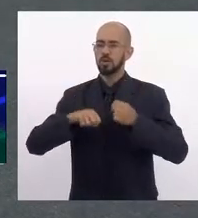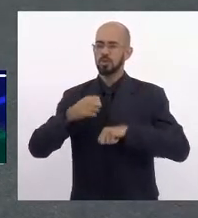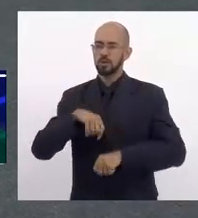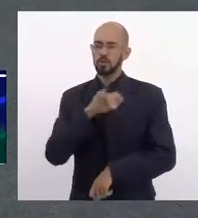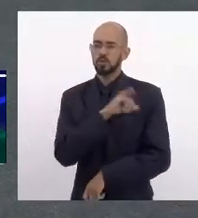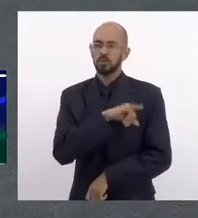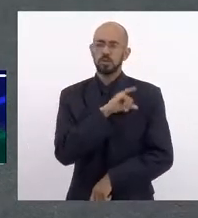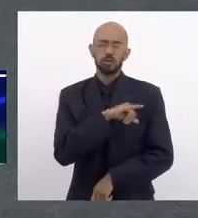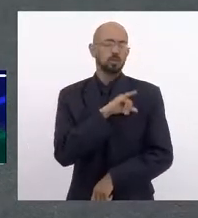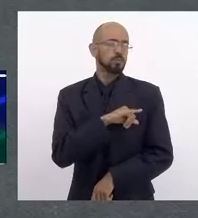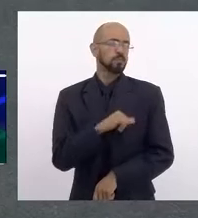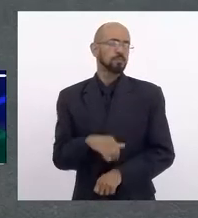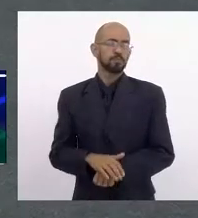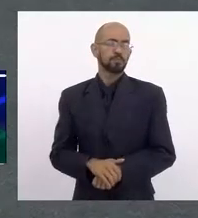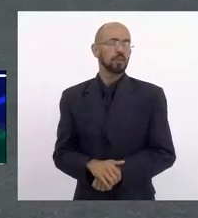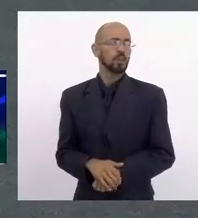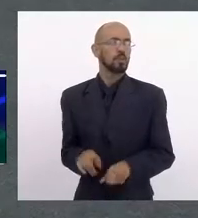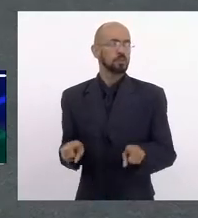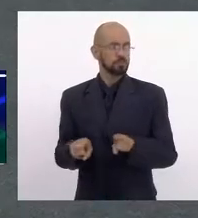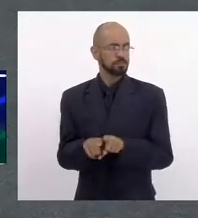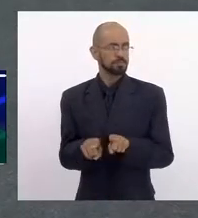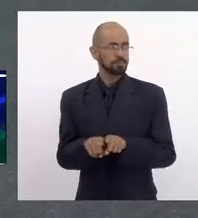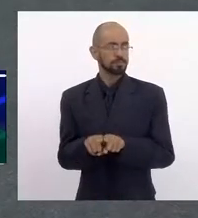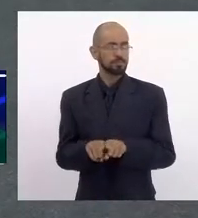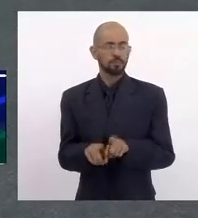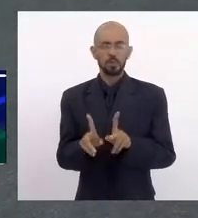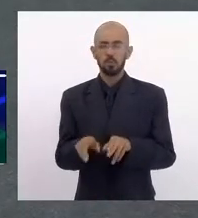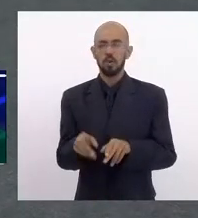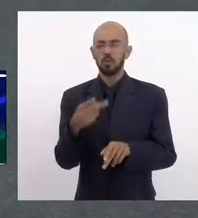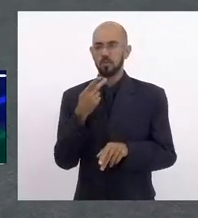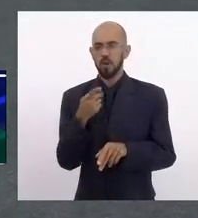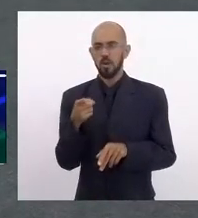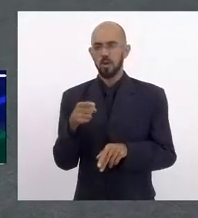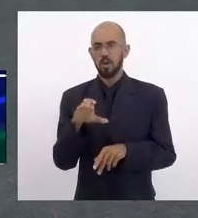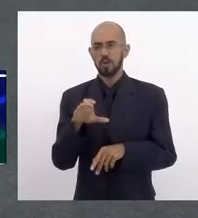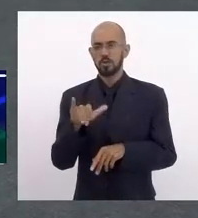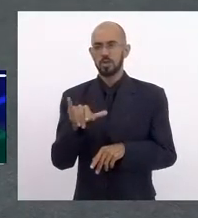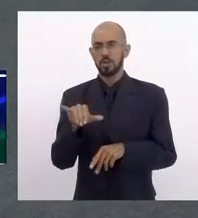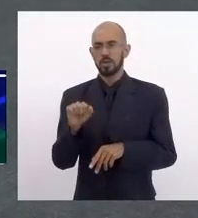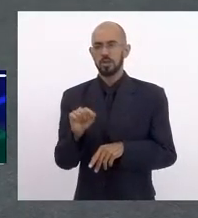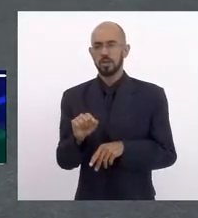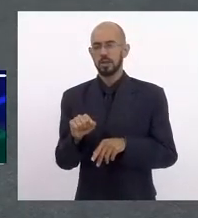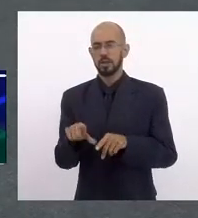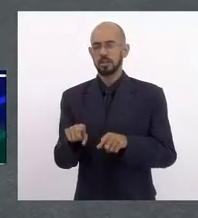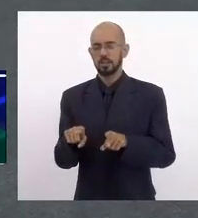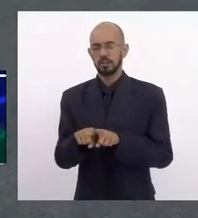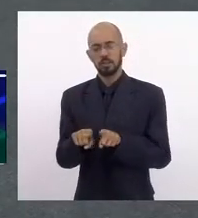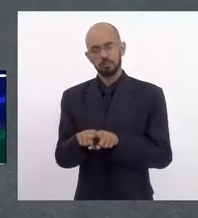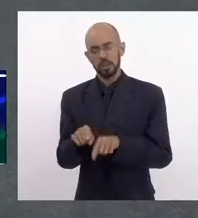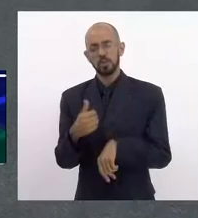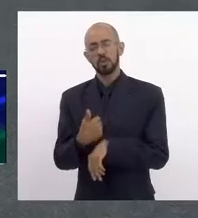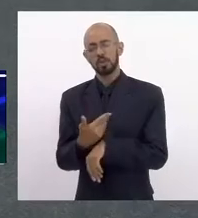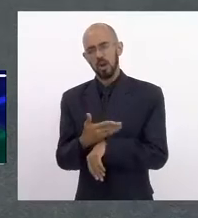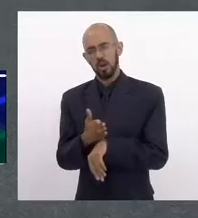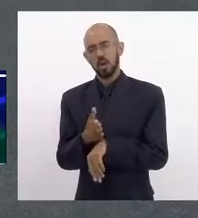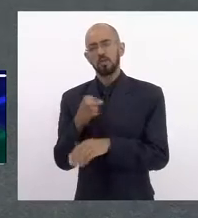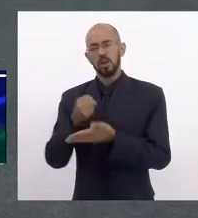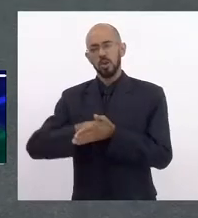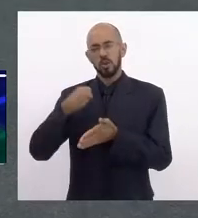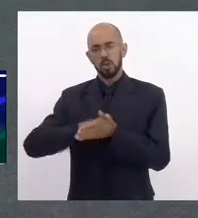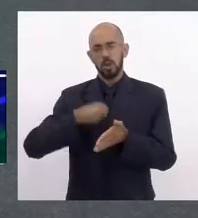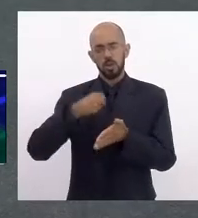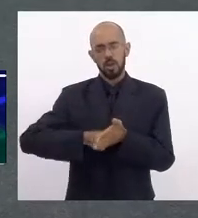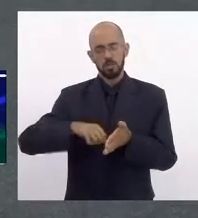Rio de Janeiro, como da mesma forma que ele mencionou a deputada Célia Jordão, que a todo tempo vem lutando pela